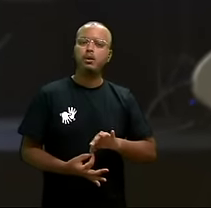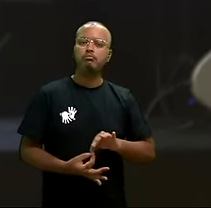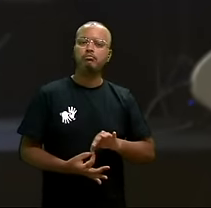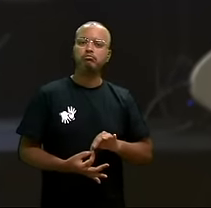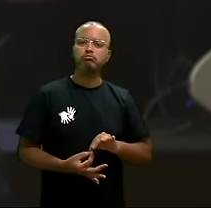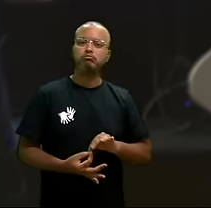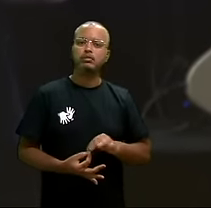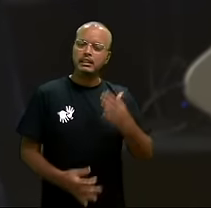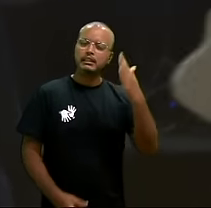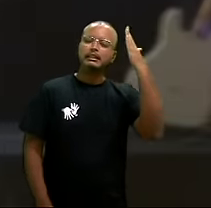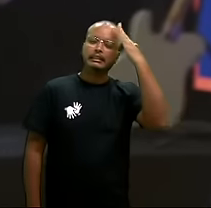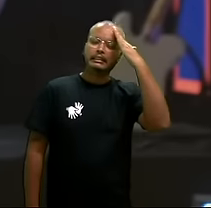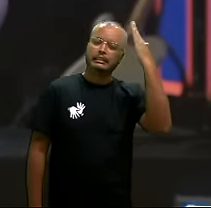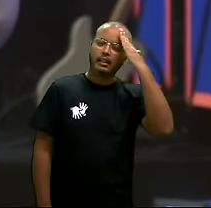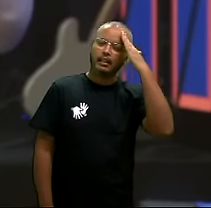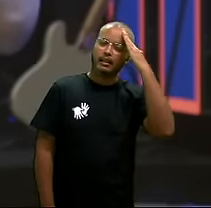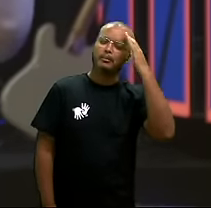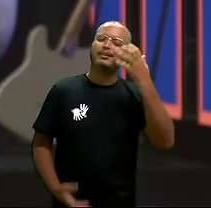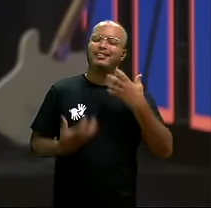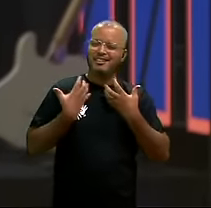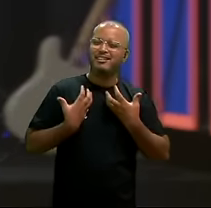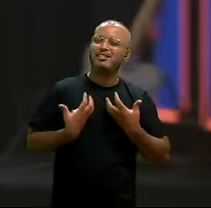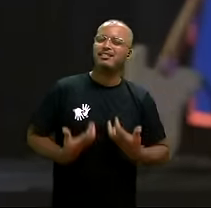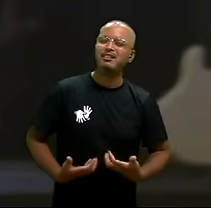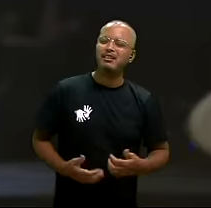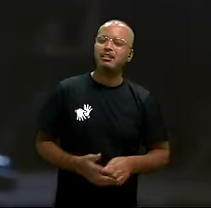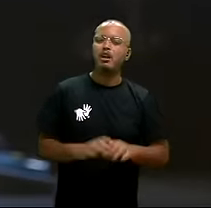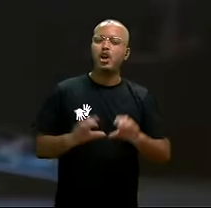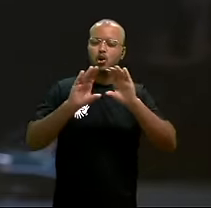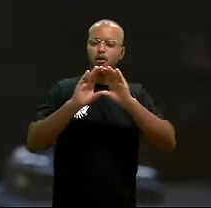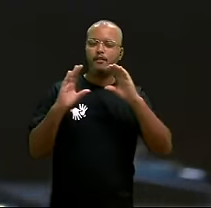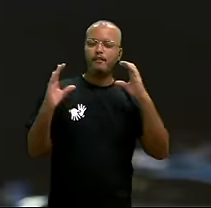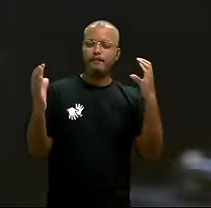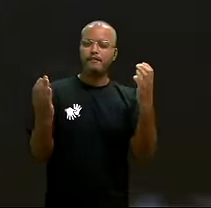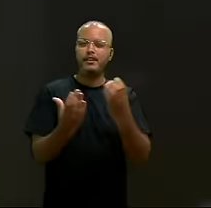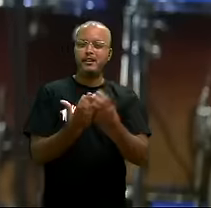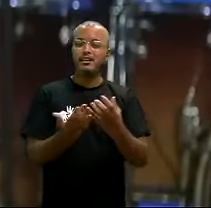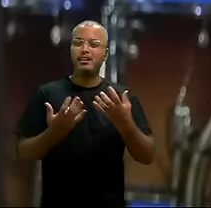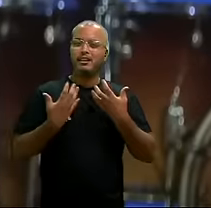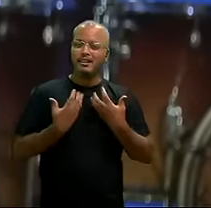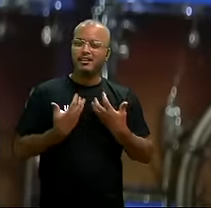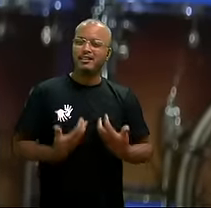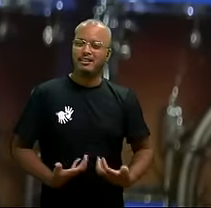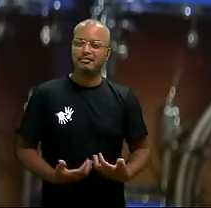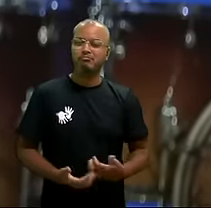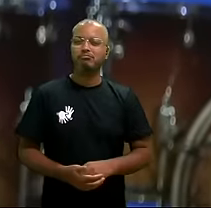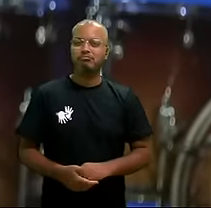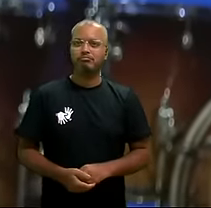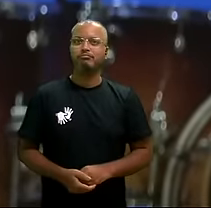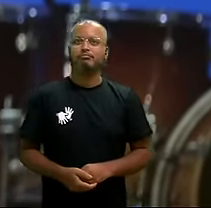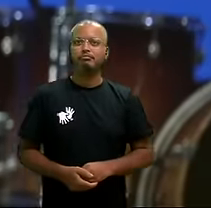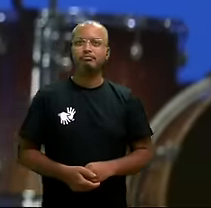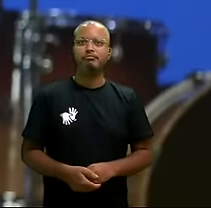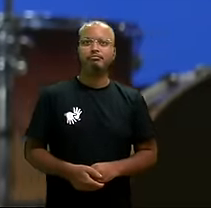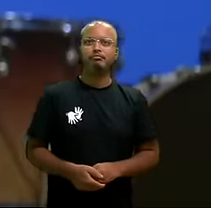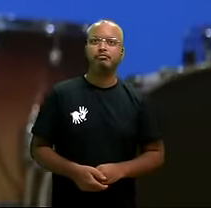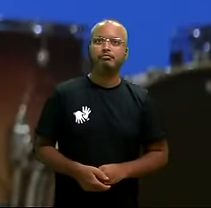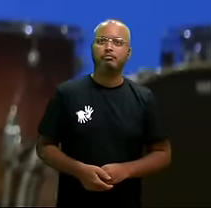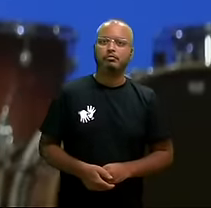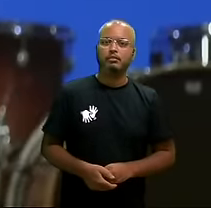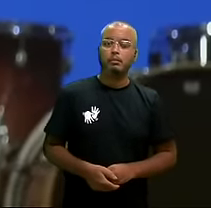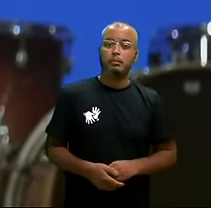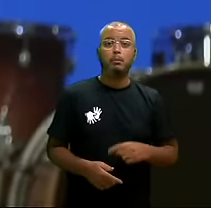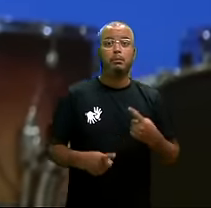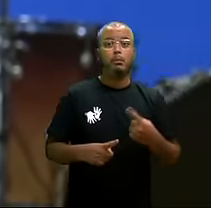uma guerra espiritual sabe o tanto que isso cansa. A gente sai de um congresso como esse aqui, amanhã a gente está esgotado, todo mundo com ressaca espiritual aqui, porque nós estamos desde